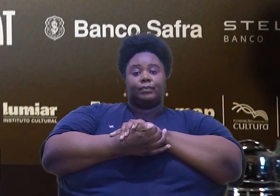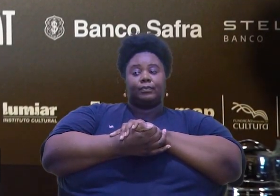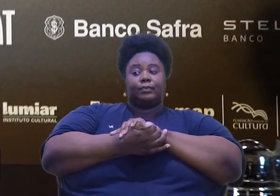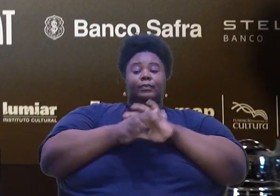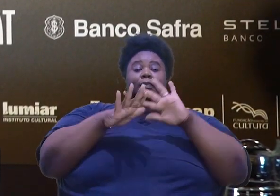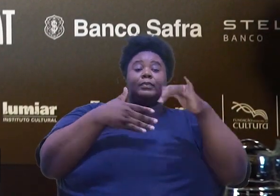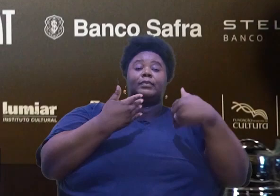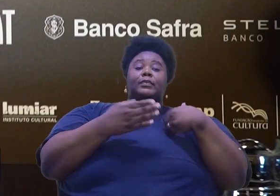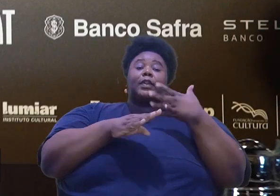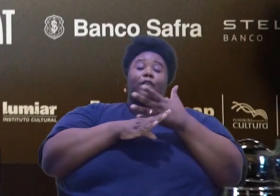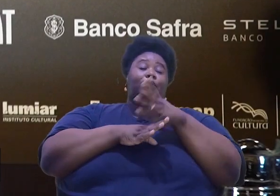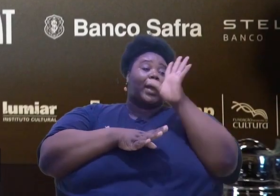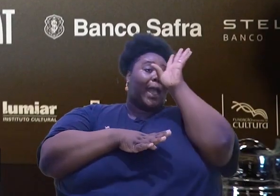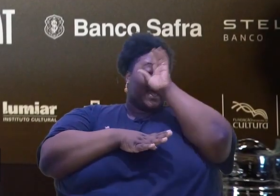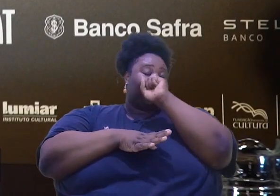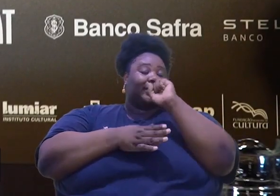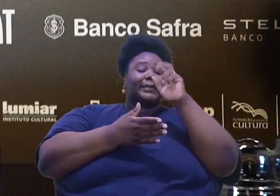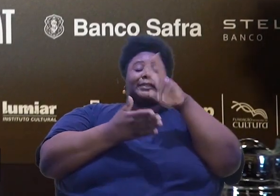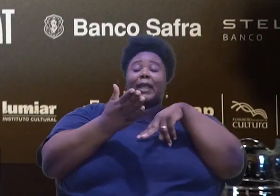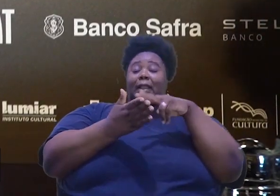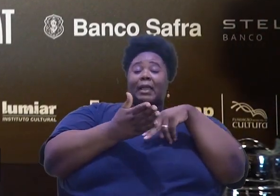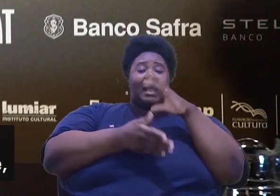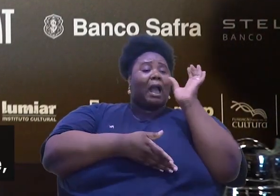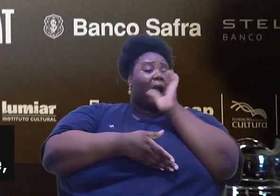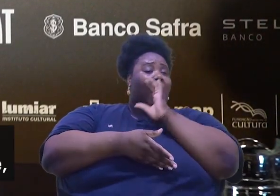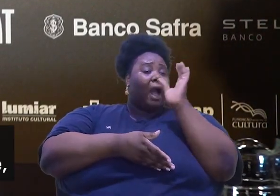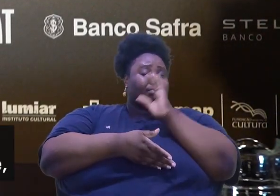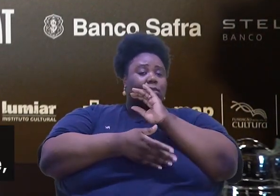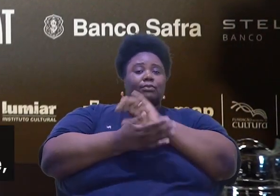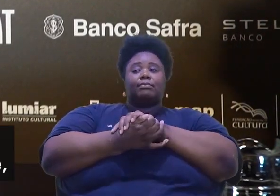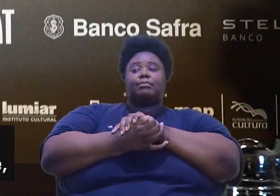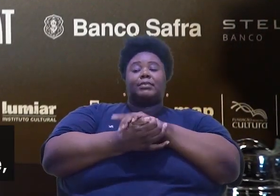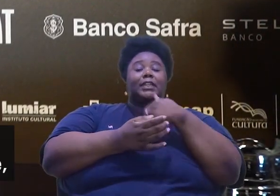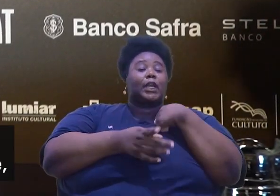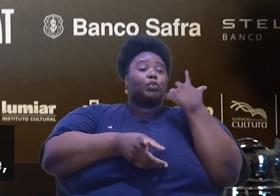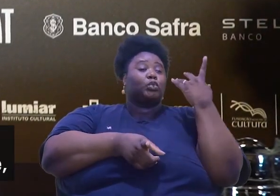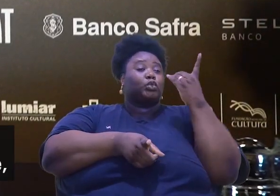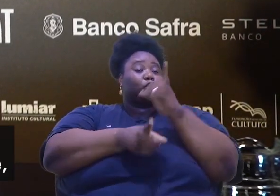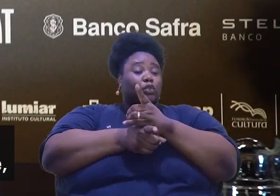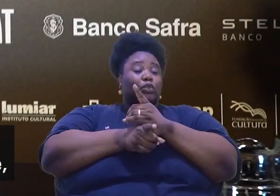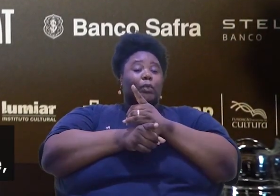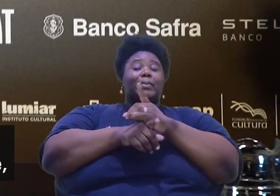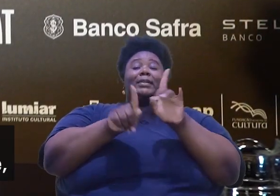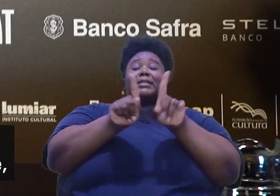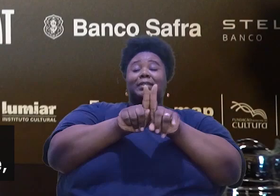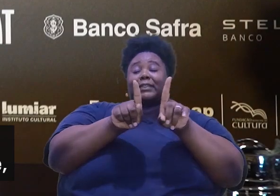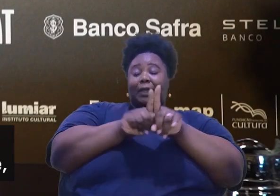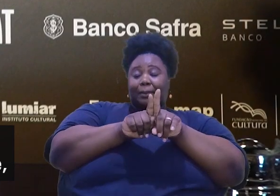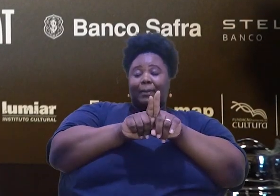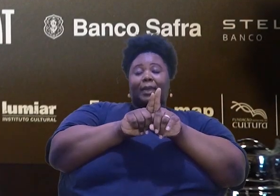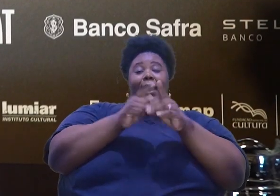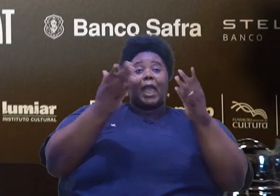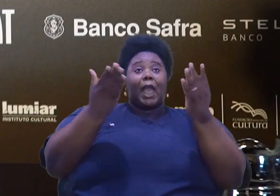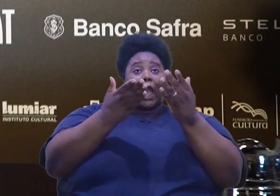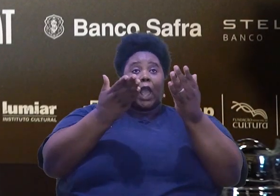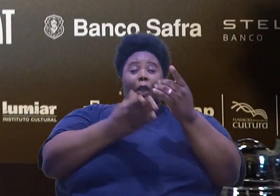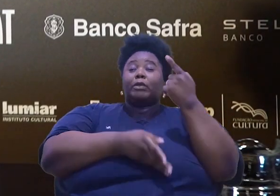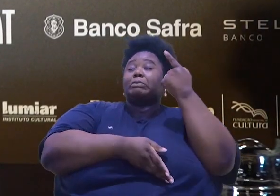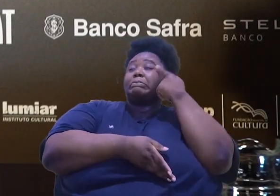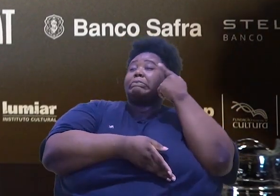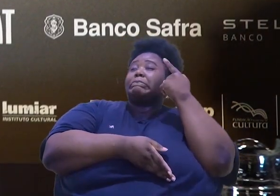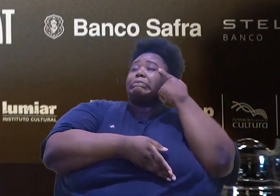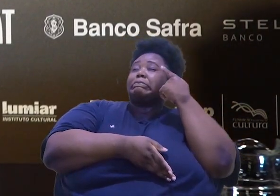Então, eu fui alfabetizada logo. Aliás, eu descobri também, bem recentemente,